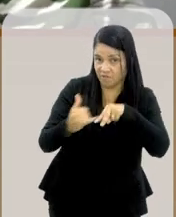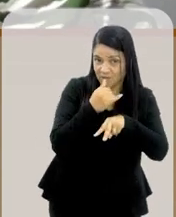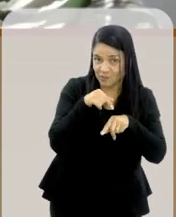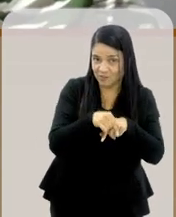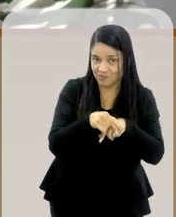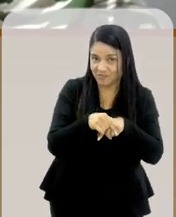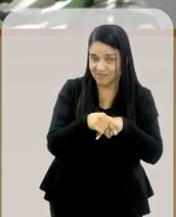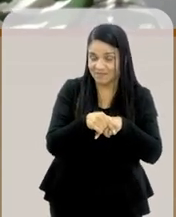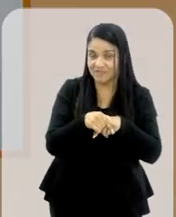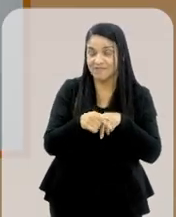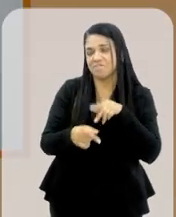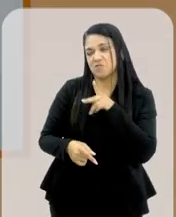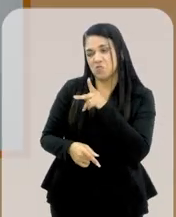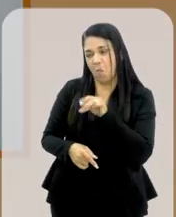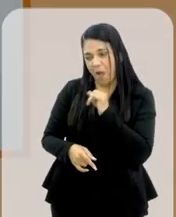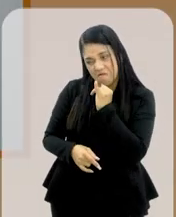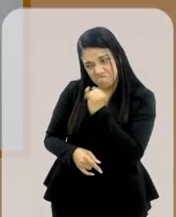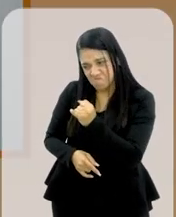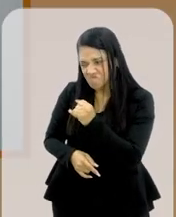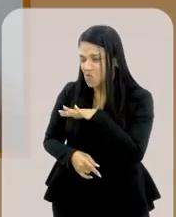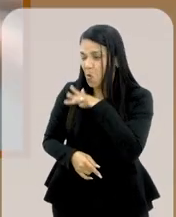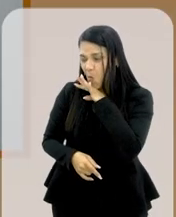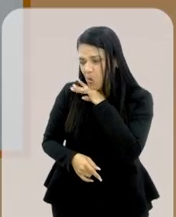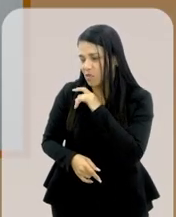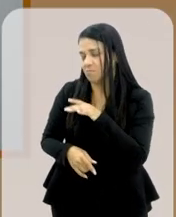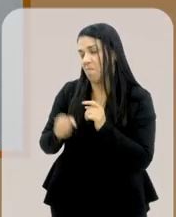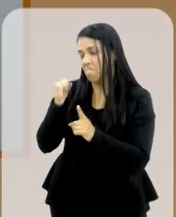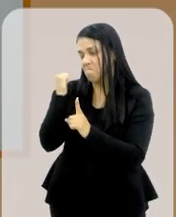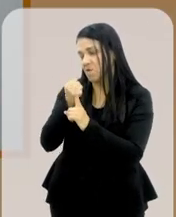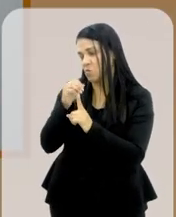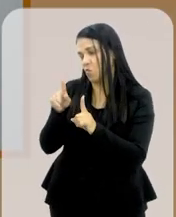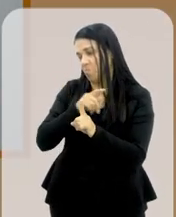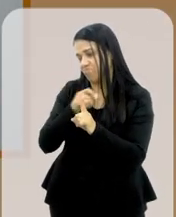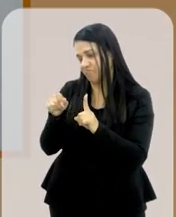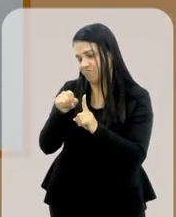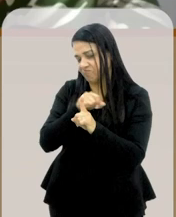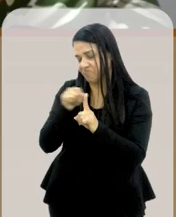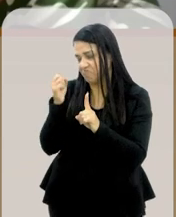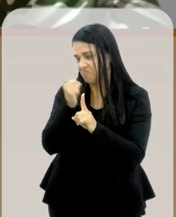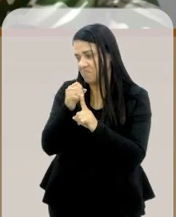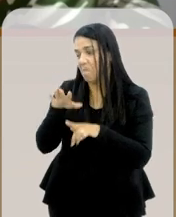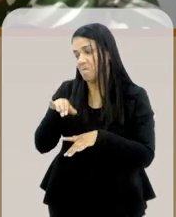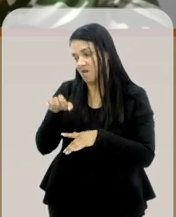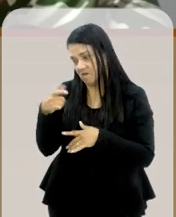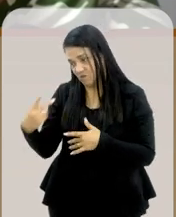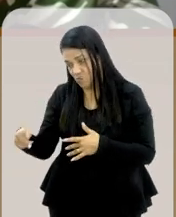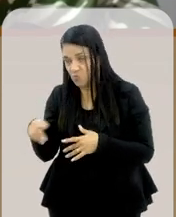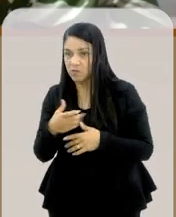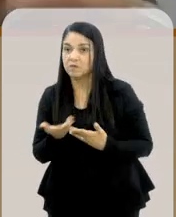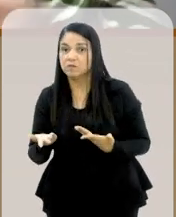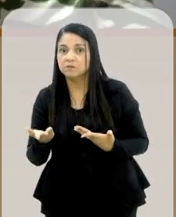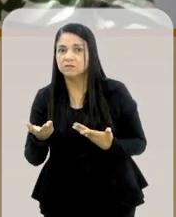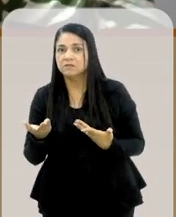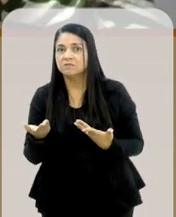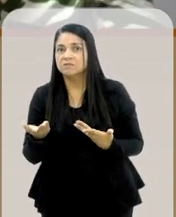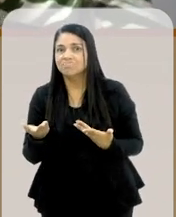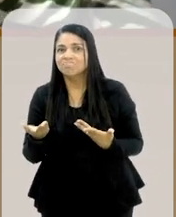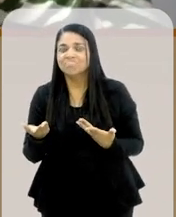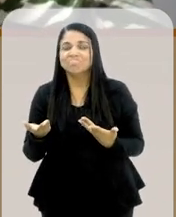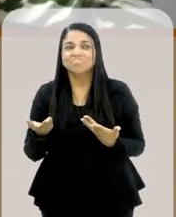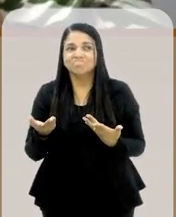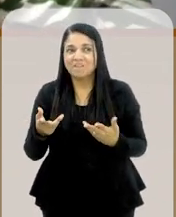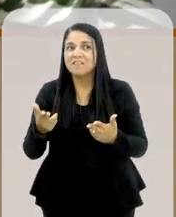vítima, seu pai não prestava, por isso que matou a sua mãe. Entendeu? E Que na família